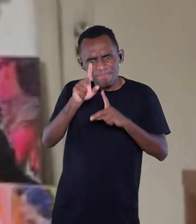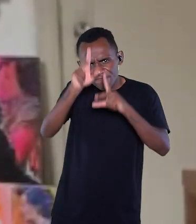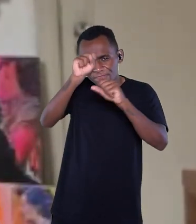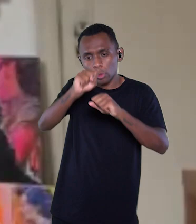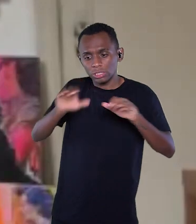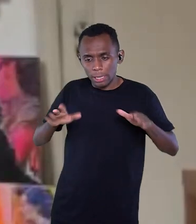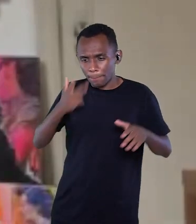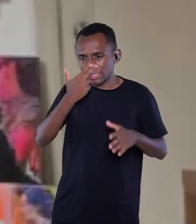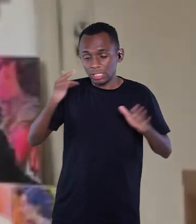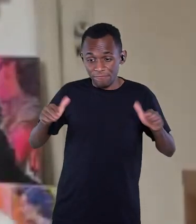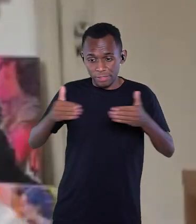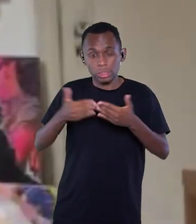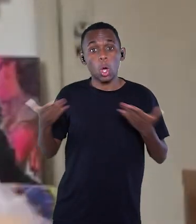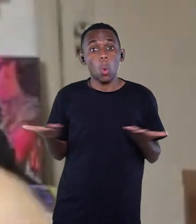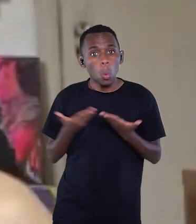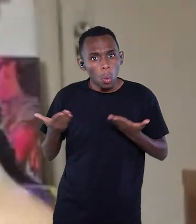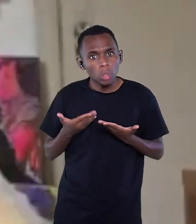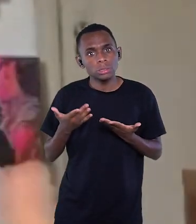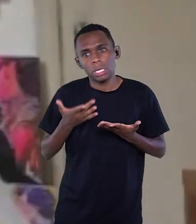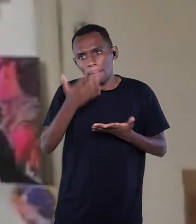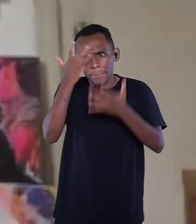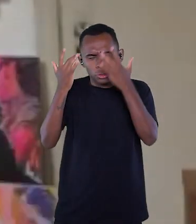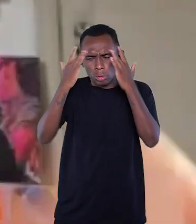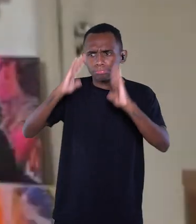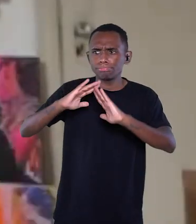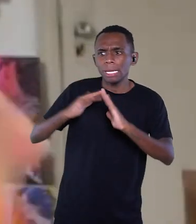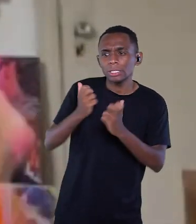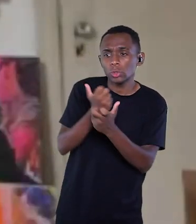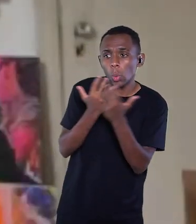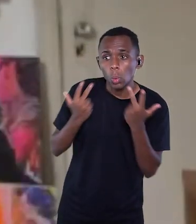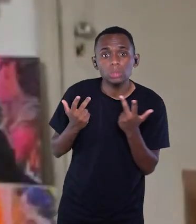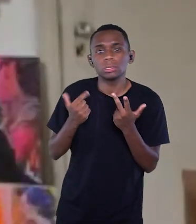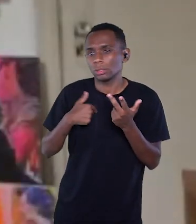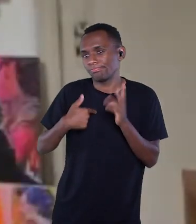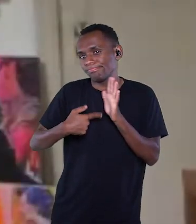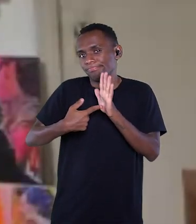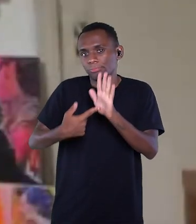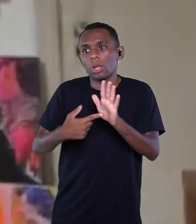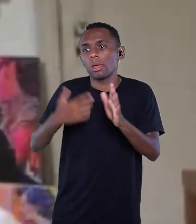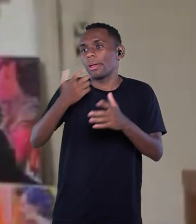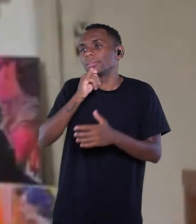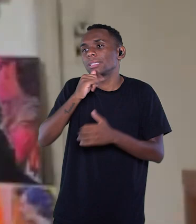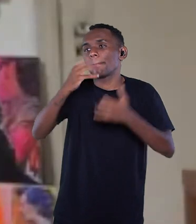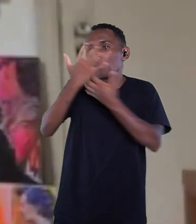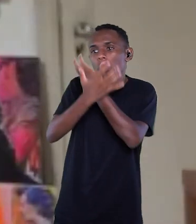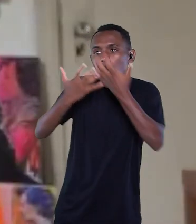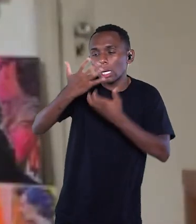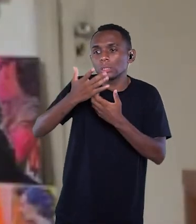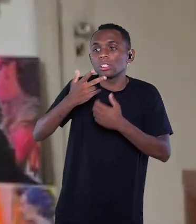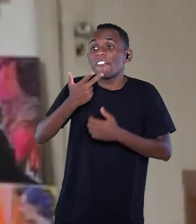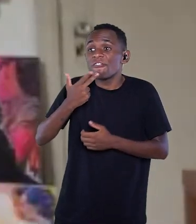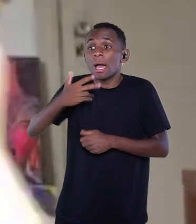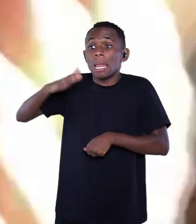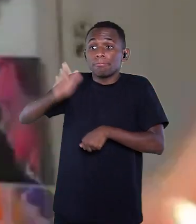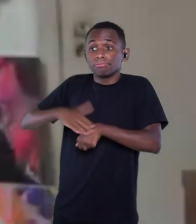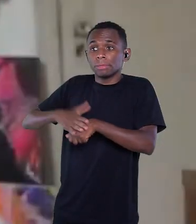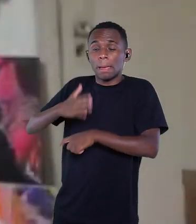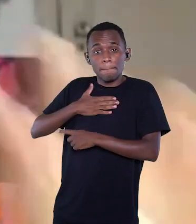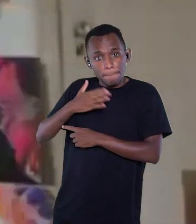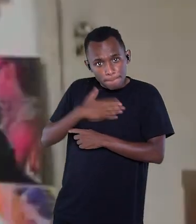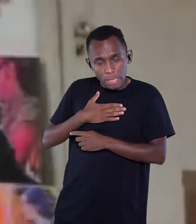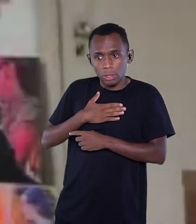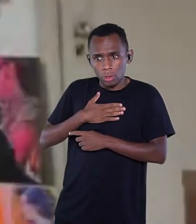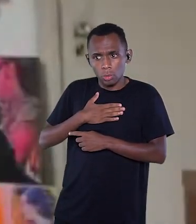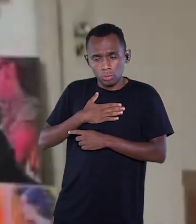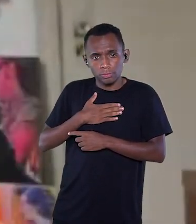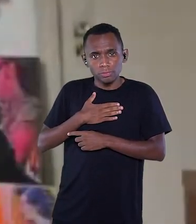forte, tão fechado como é hoje. Se você escreve uma coisa, e aí eu falo, não, isso eu vou lá e canto como meu, canto e não te dou